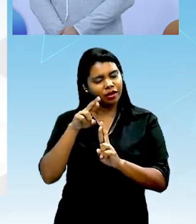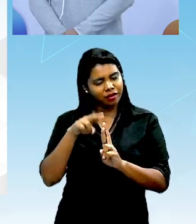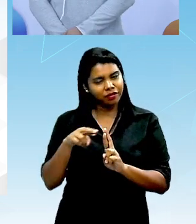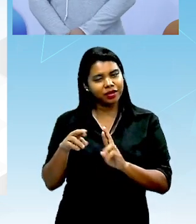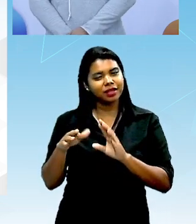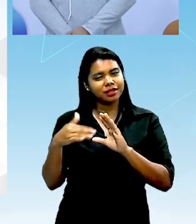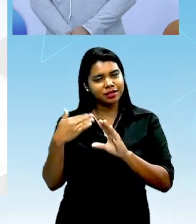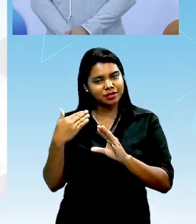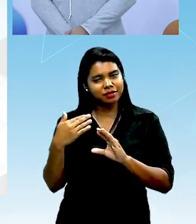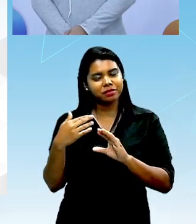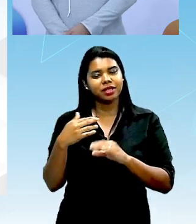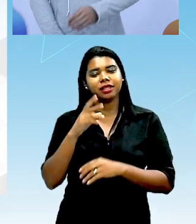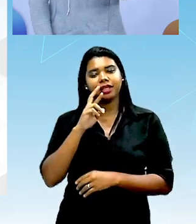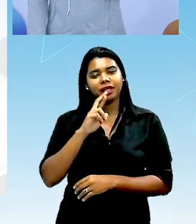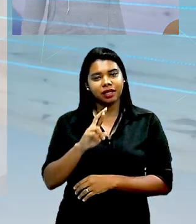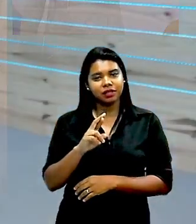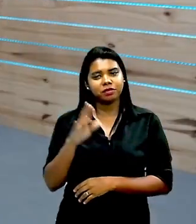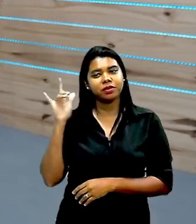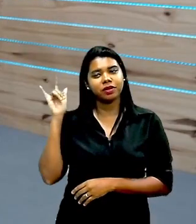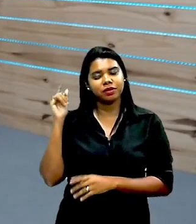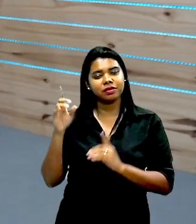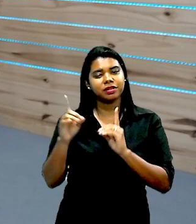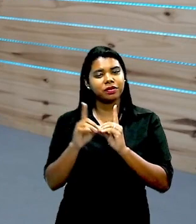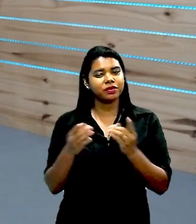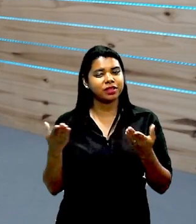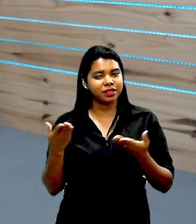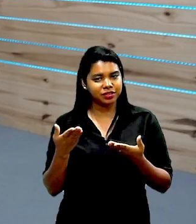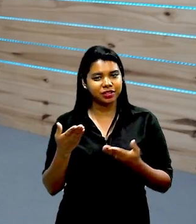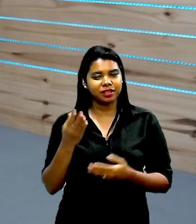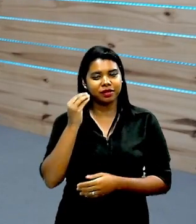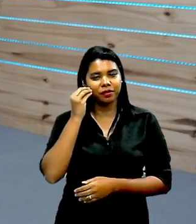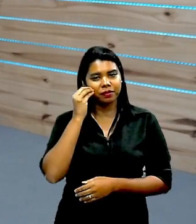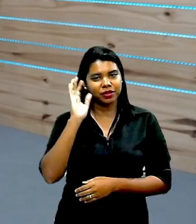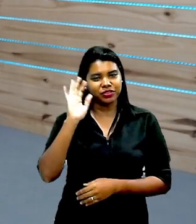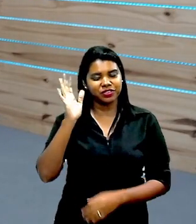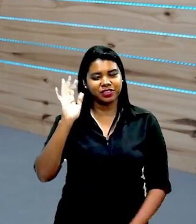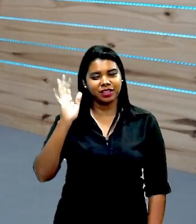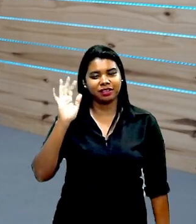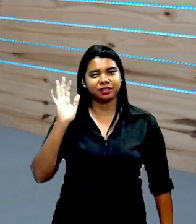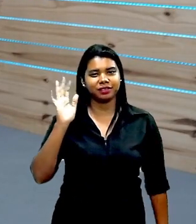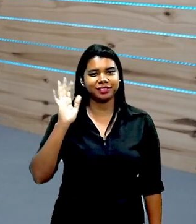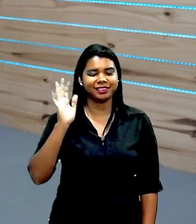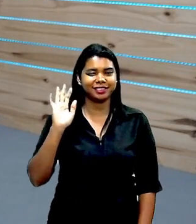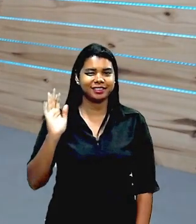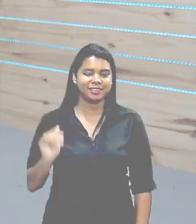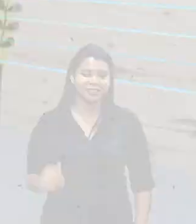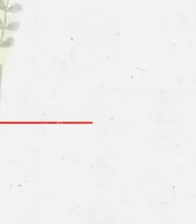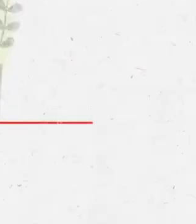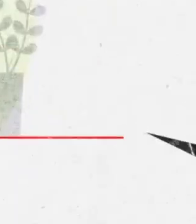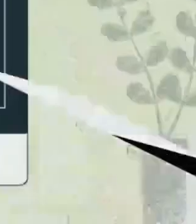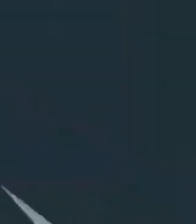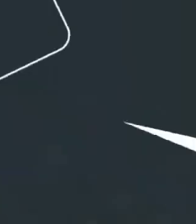pra gente aí no Instagram e a gente vai se encontrar logo, logo, tá bom? Até a próxima videoaula. Tchau, tchau.